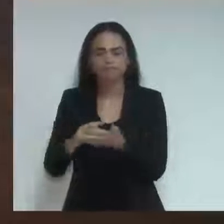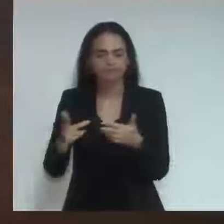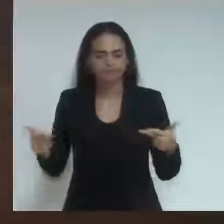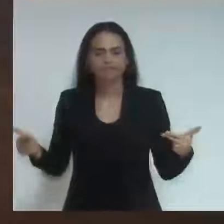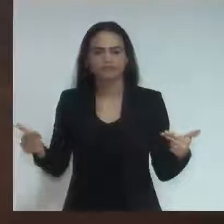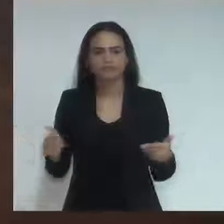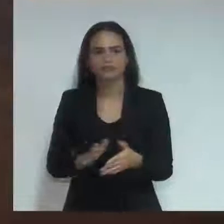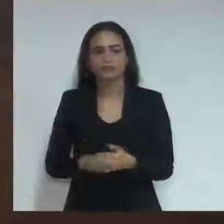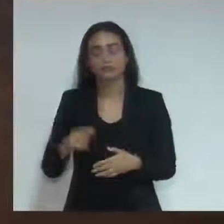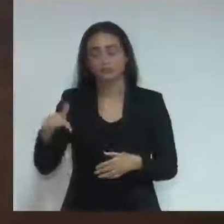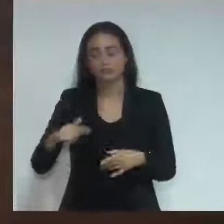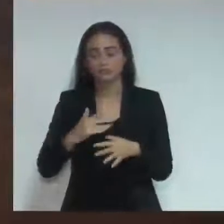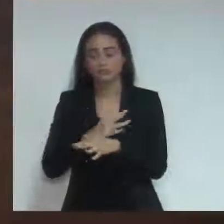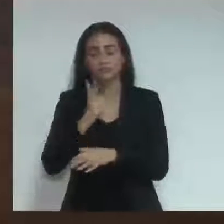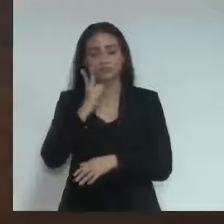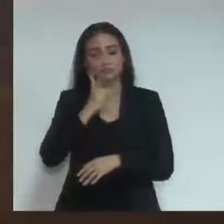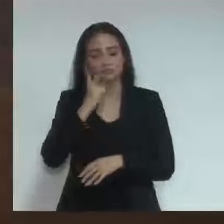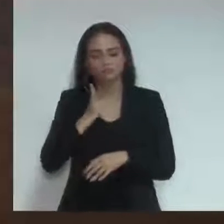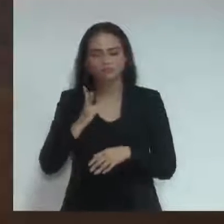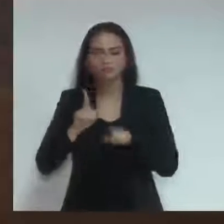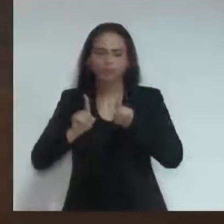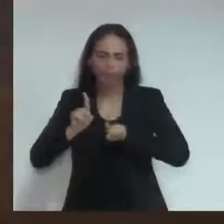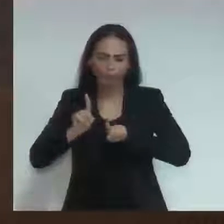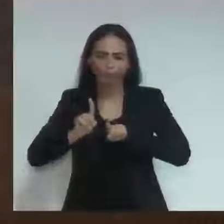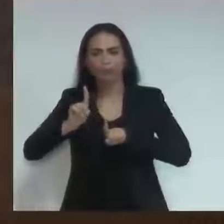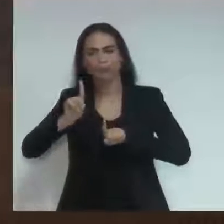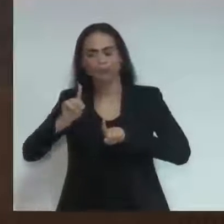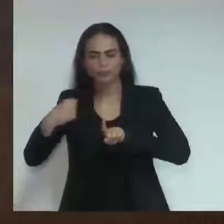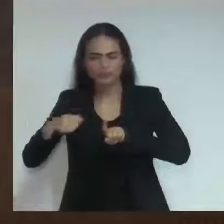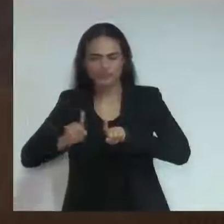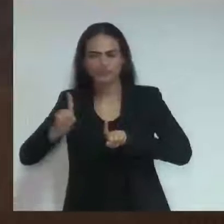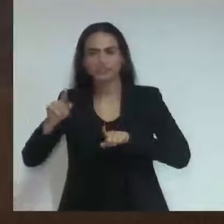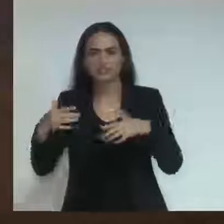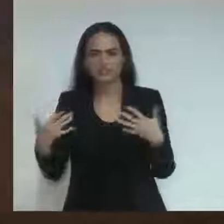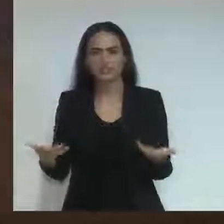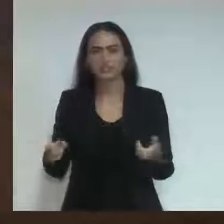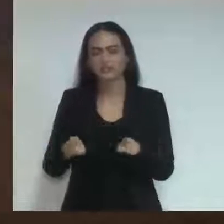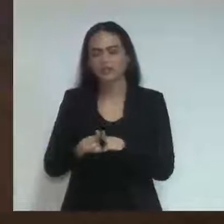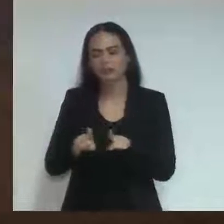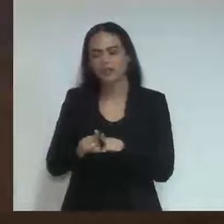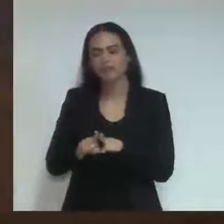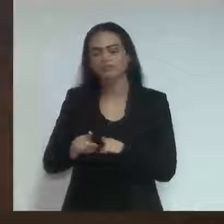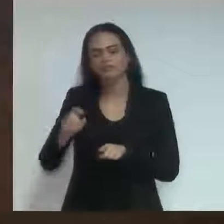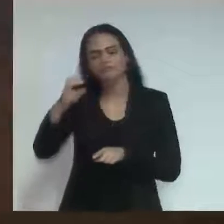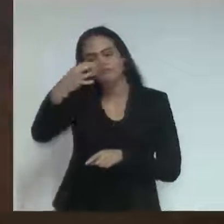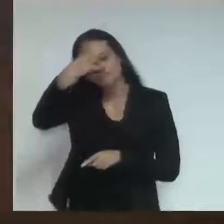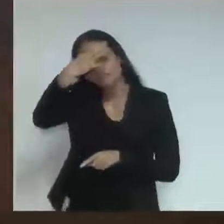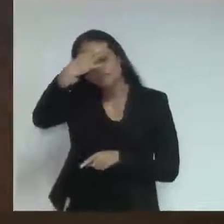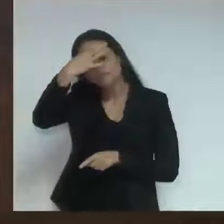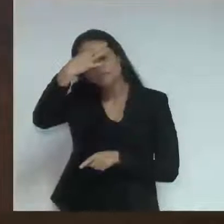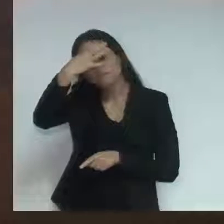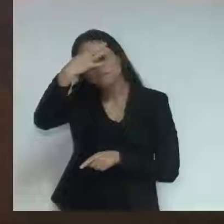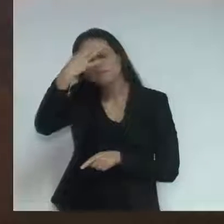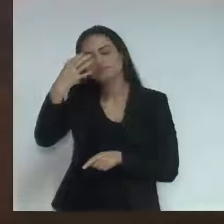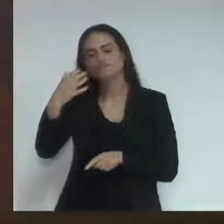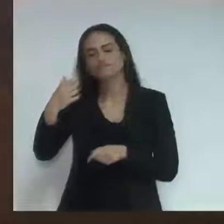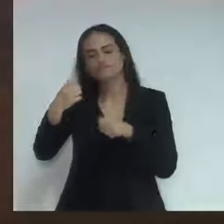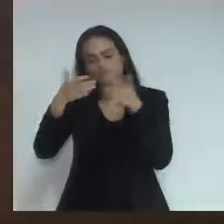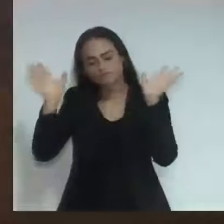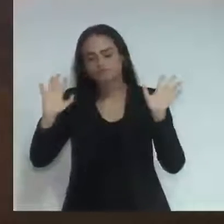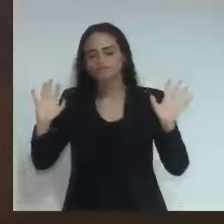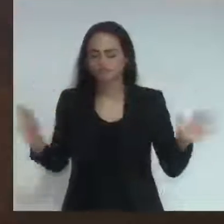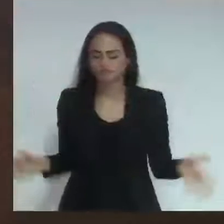do Brasil, e falta muito na questão da valorização, do investimento, para